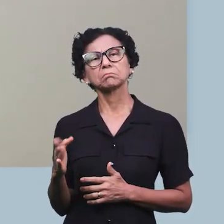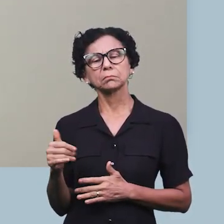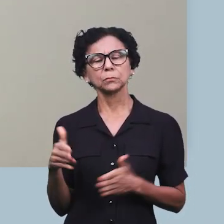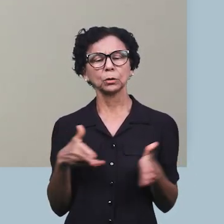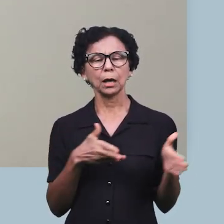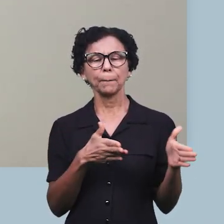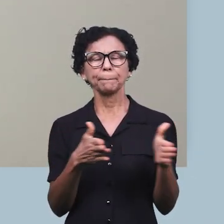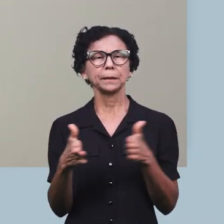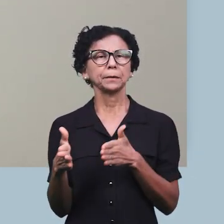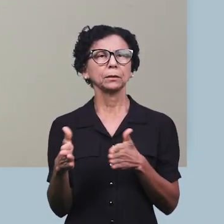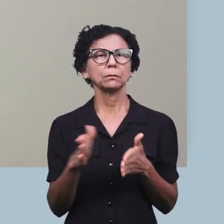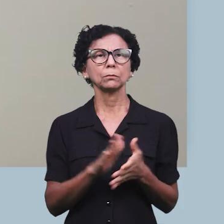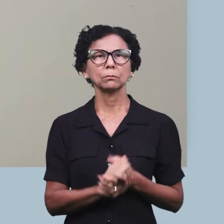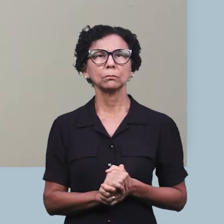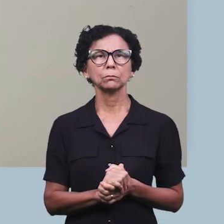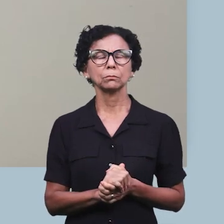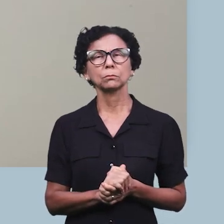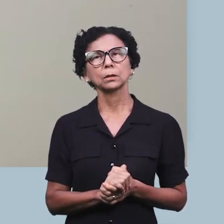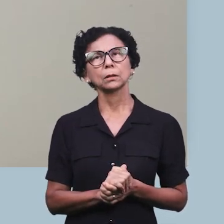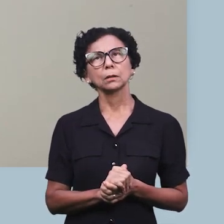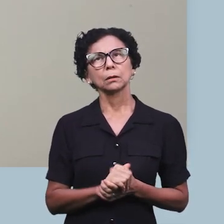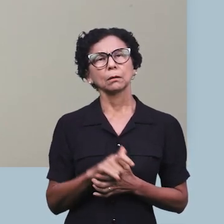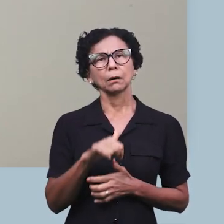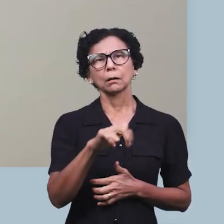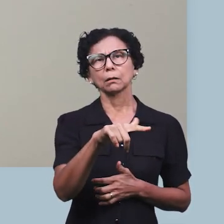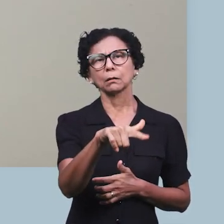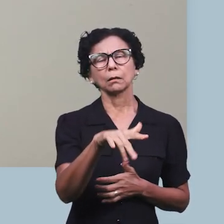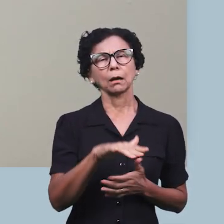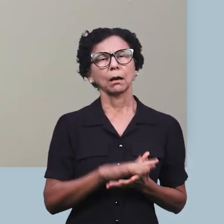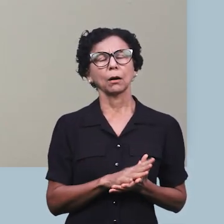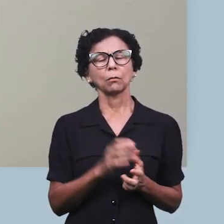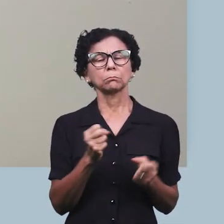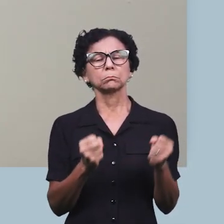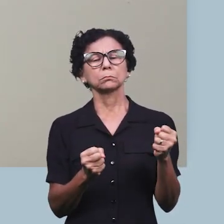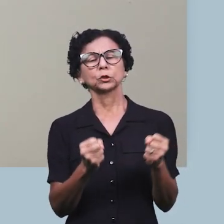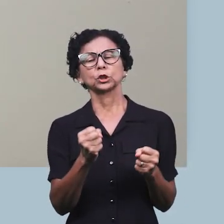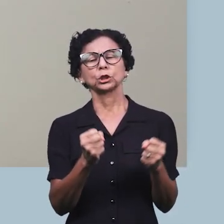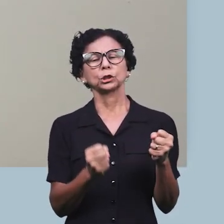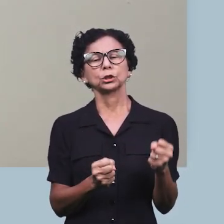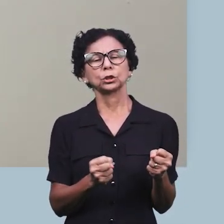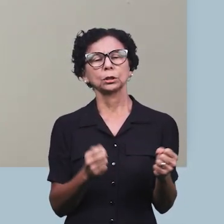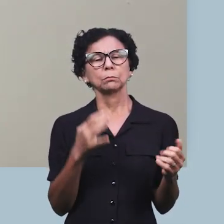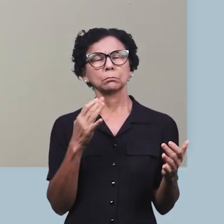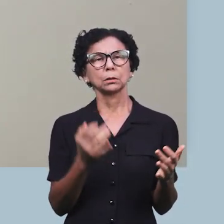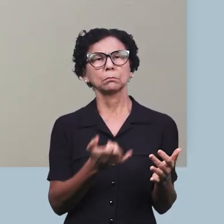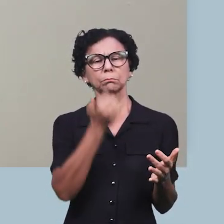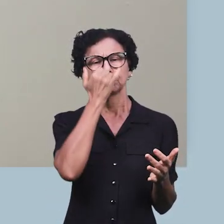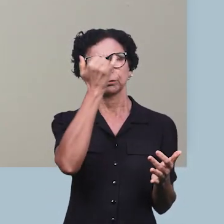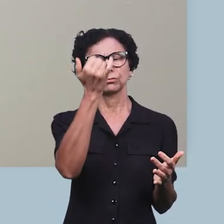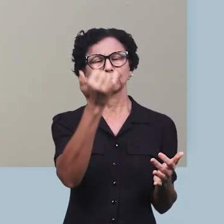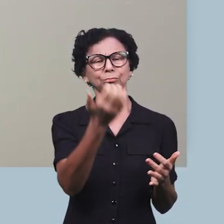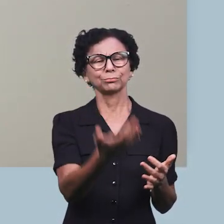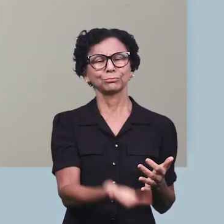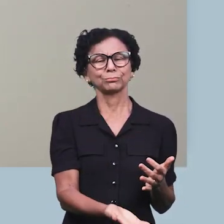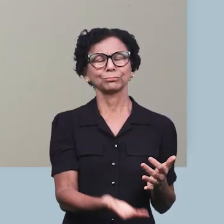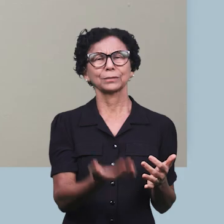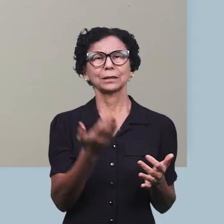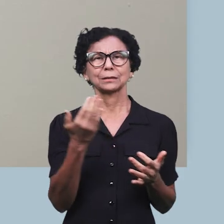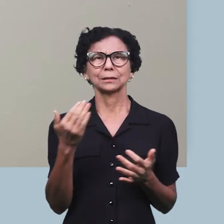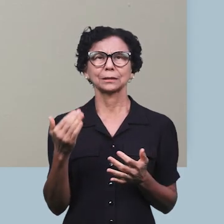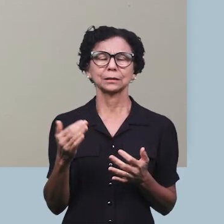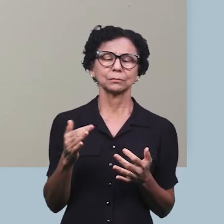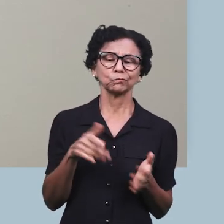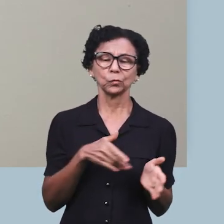num determinado dia tem um engarrafamento, acontece um acidente e é necessário trocar